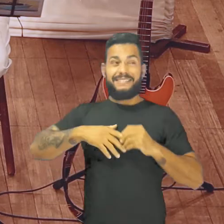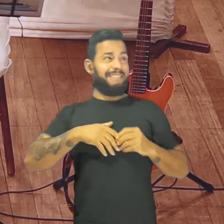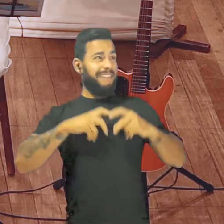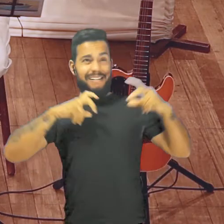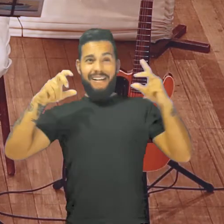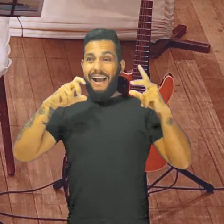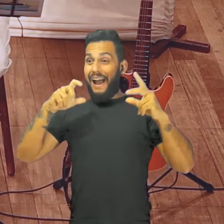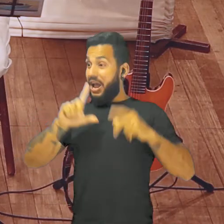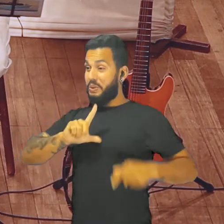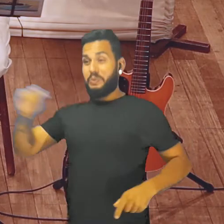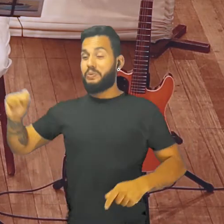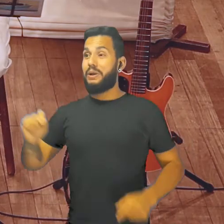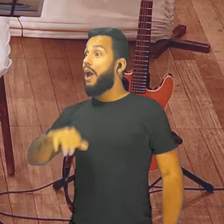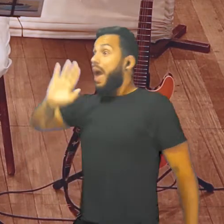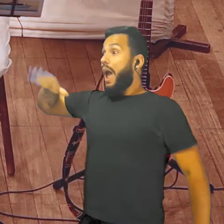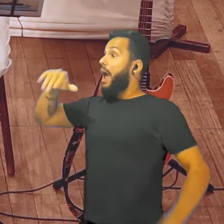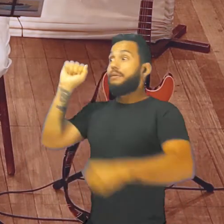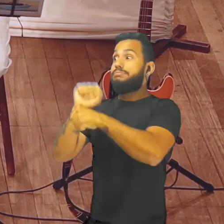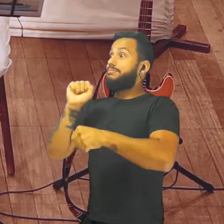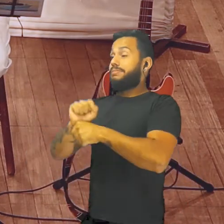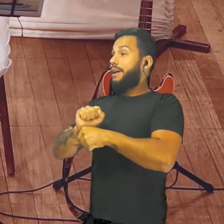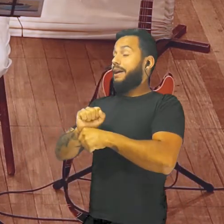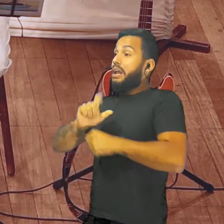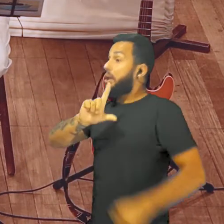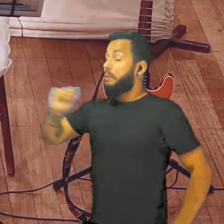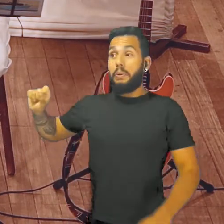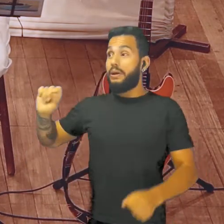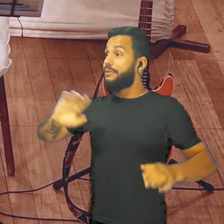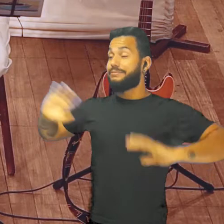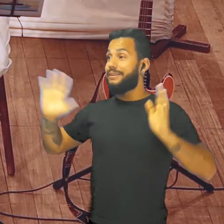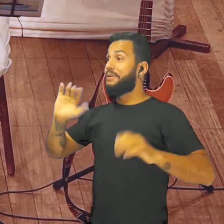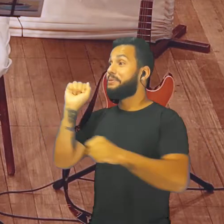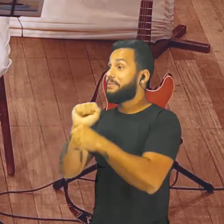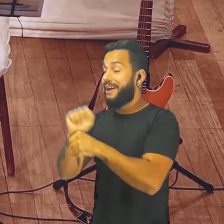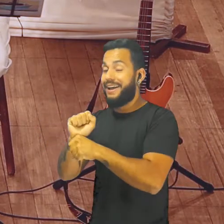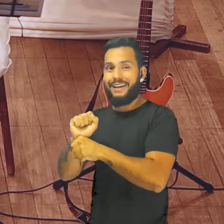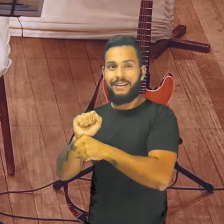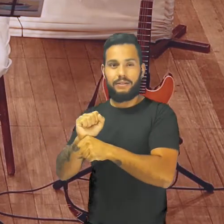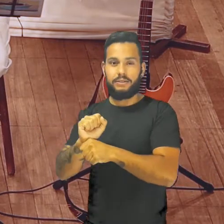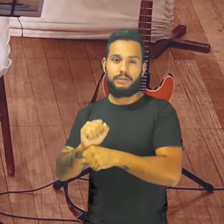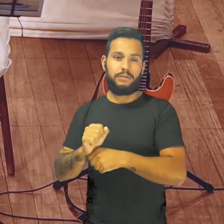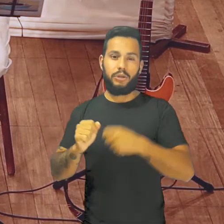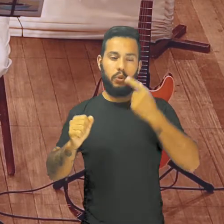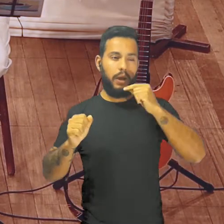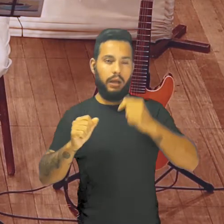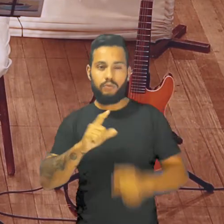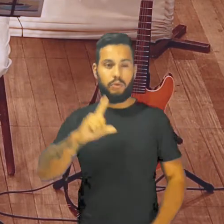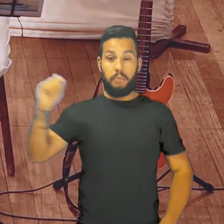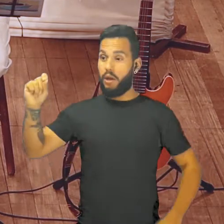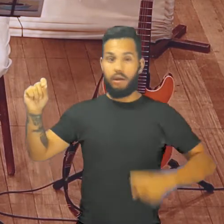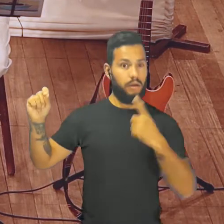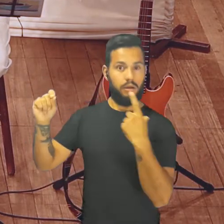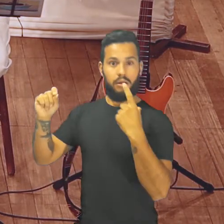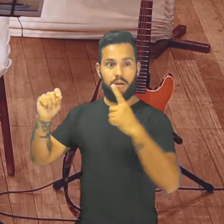O rato disse não vá, meu amigo, me espere, me espere, me espere. O rato foi embora, o gato também. Os dois